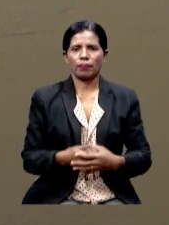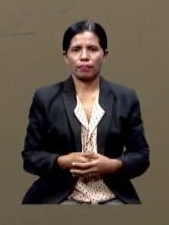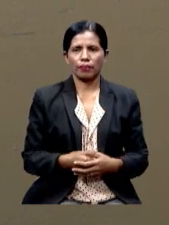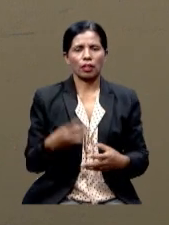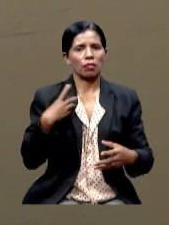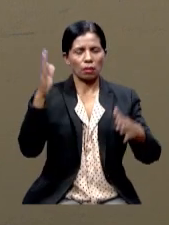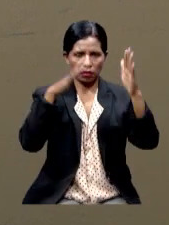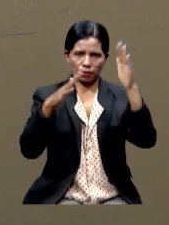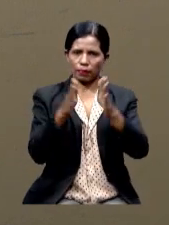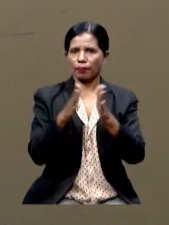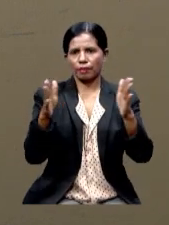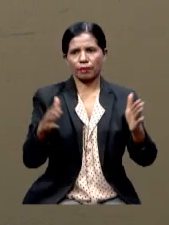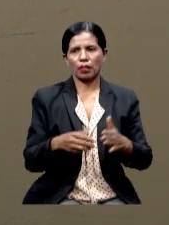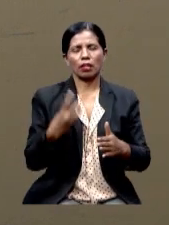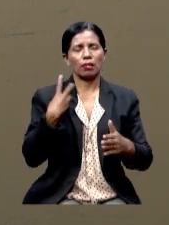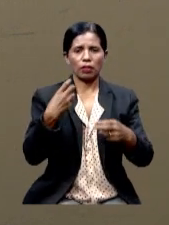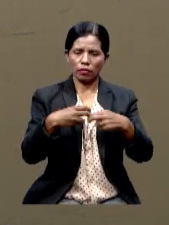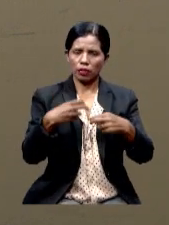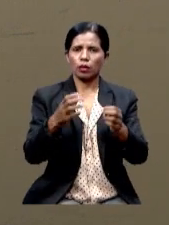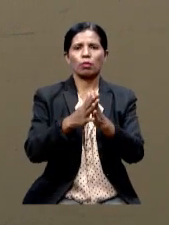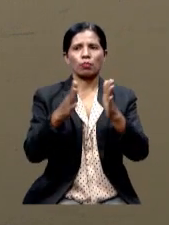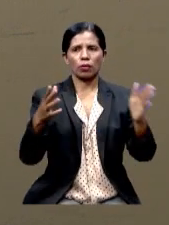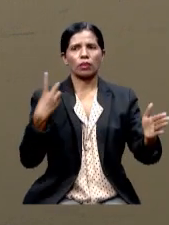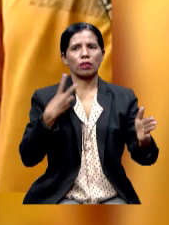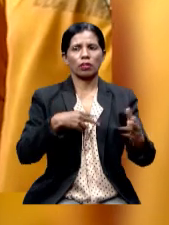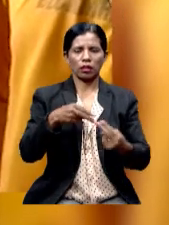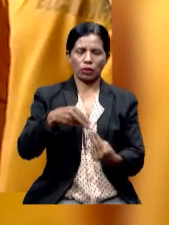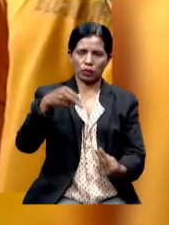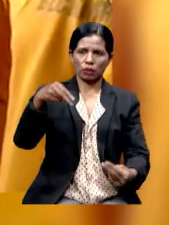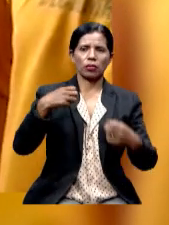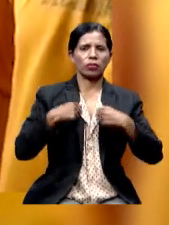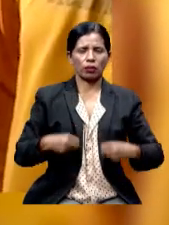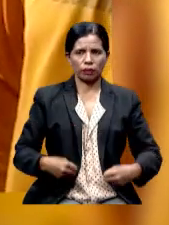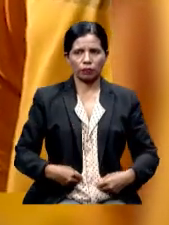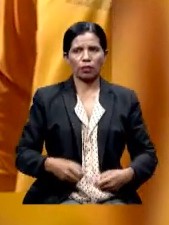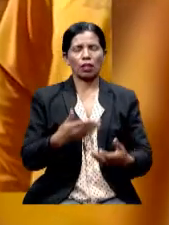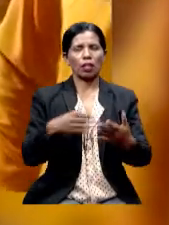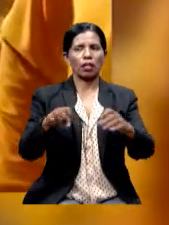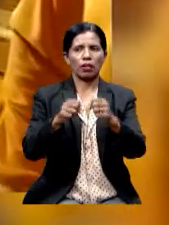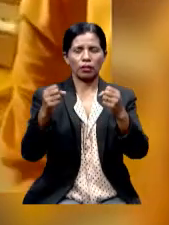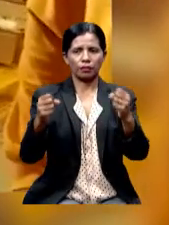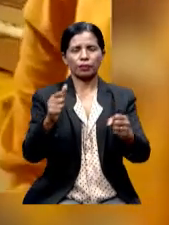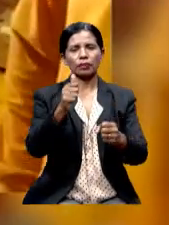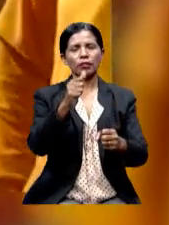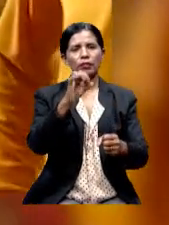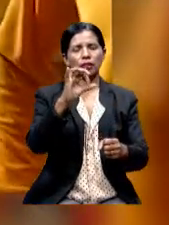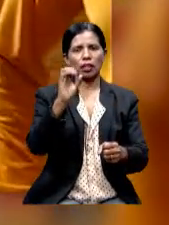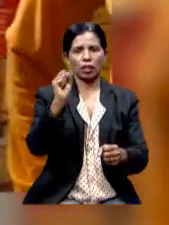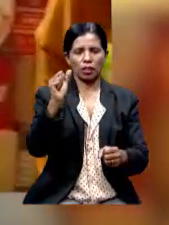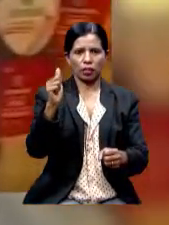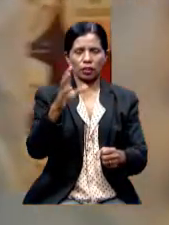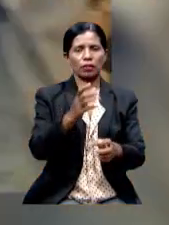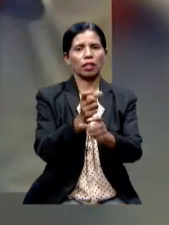nenhum problema com a minha sabota e de peita nem que se negócio. Produto nebe antes ne IFAES foti amostra ho di